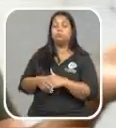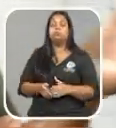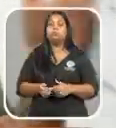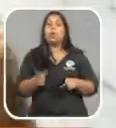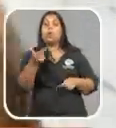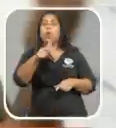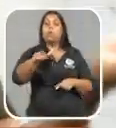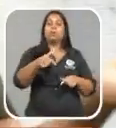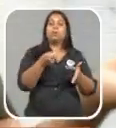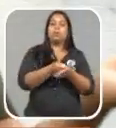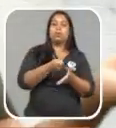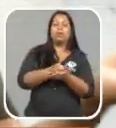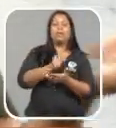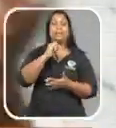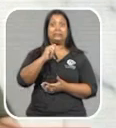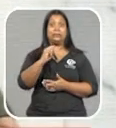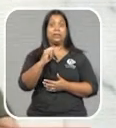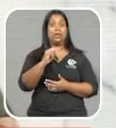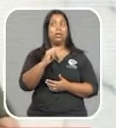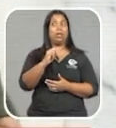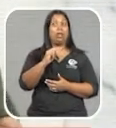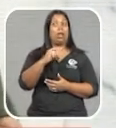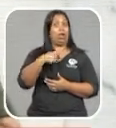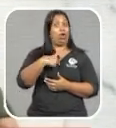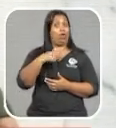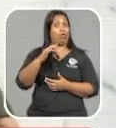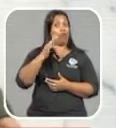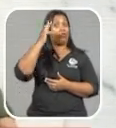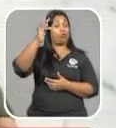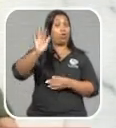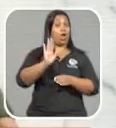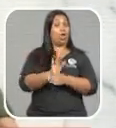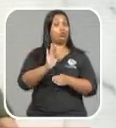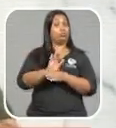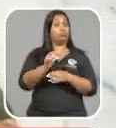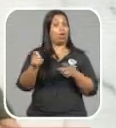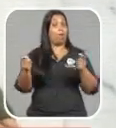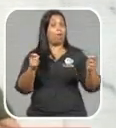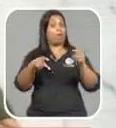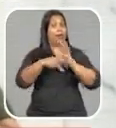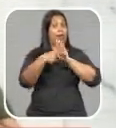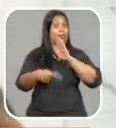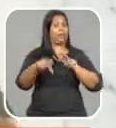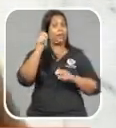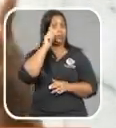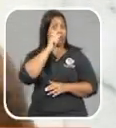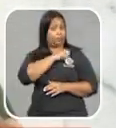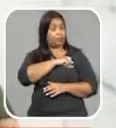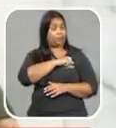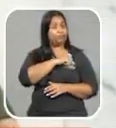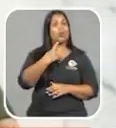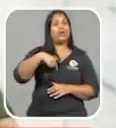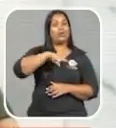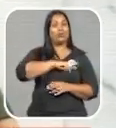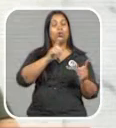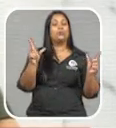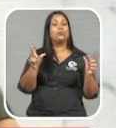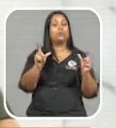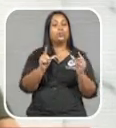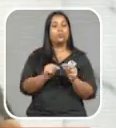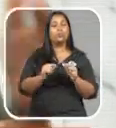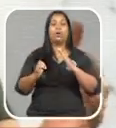ajudar a governar essa cidade ou for ouvido sobre isso, a gente teria que diminuir as terceirizações fazendo o quê? Contratação por empresa